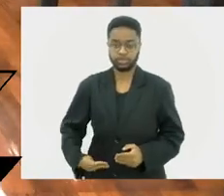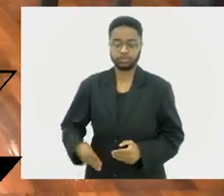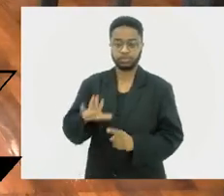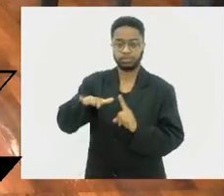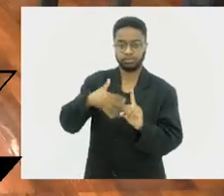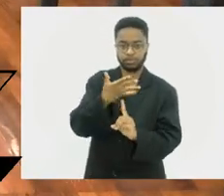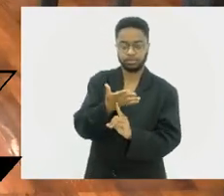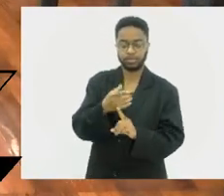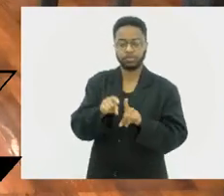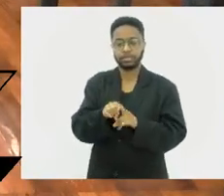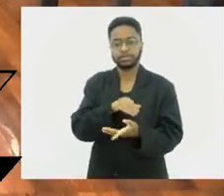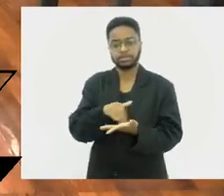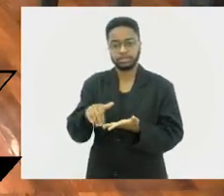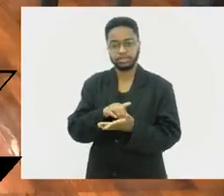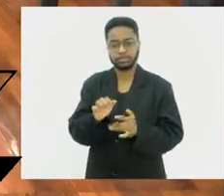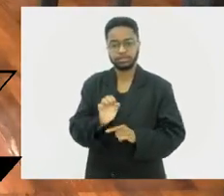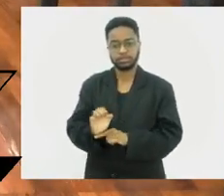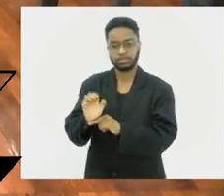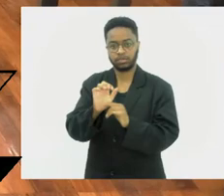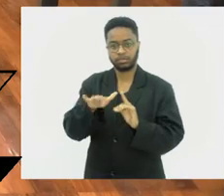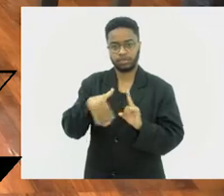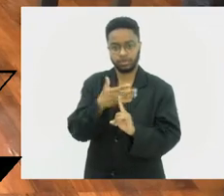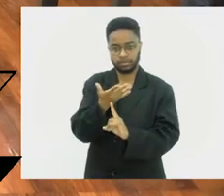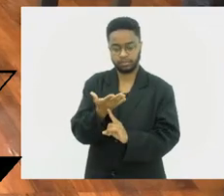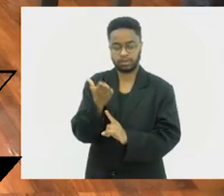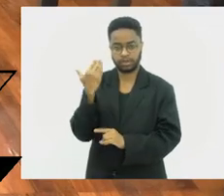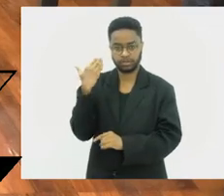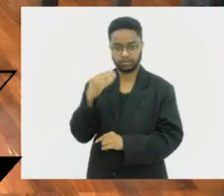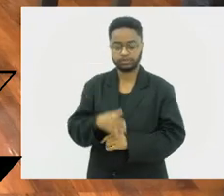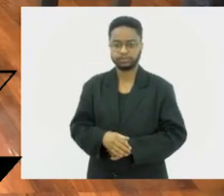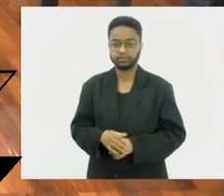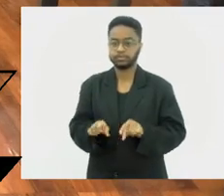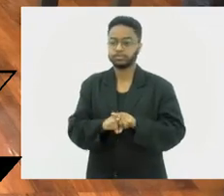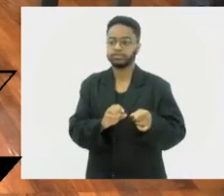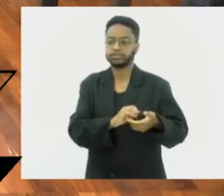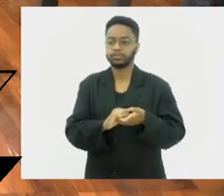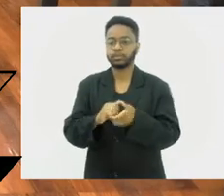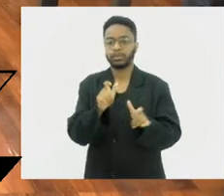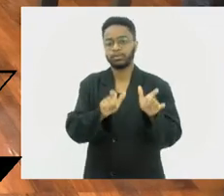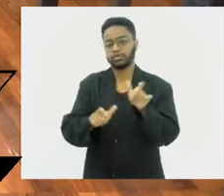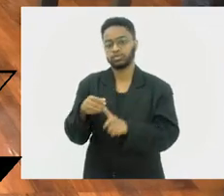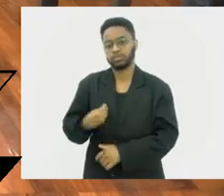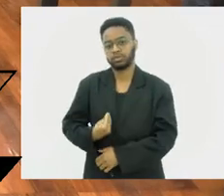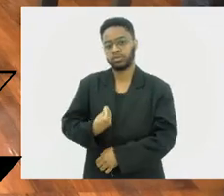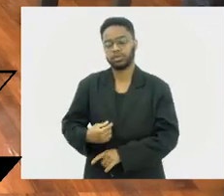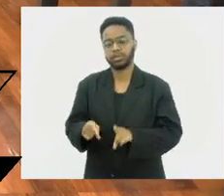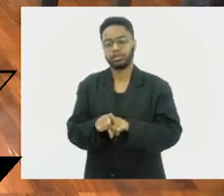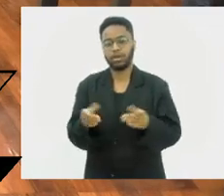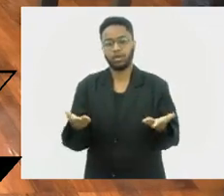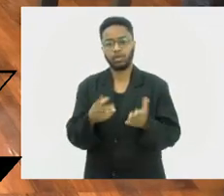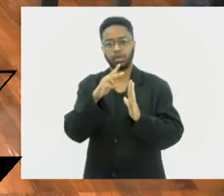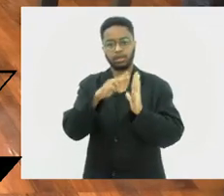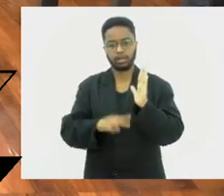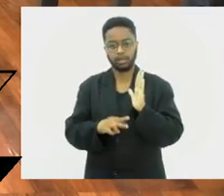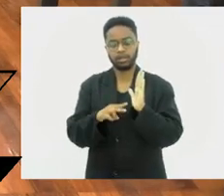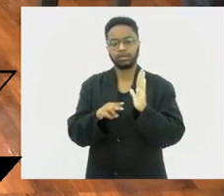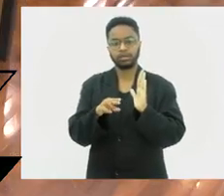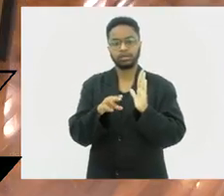Ambiente. Saúdo a todos os presentes e passo a fazer a leitura aqui das